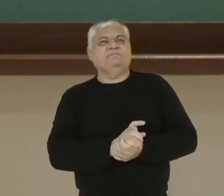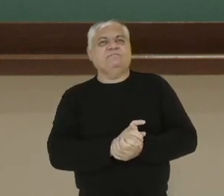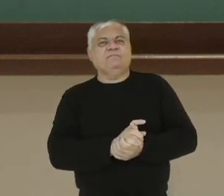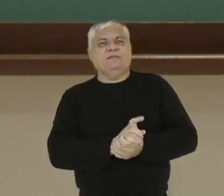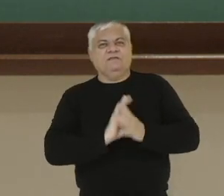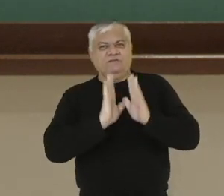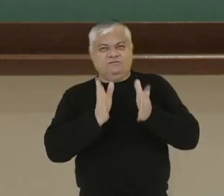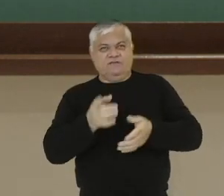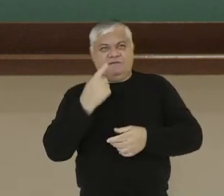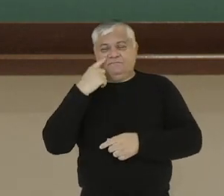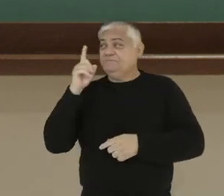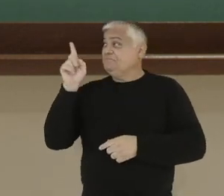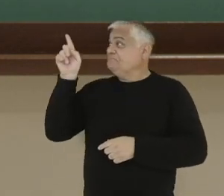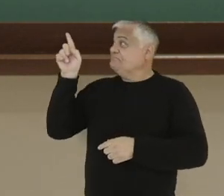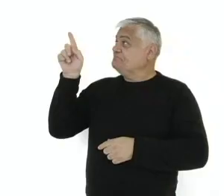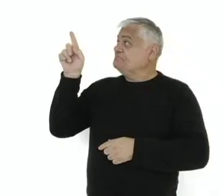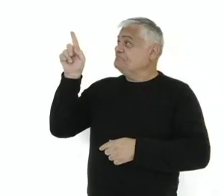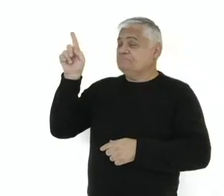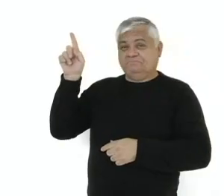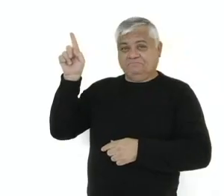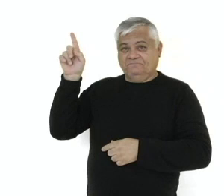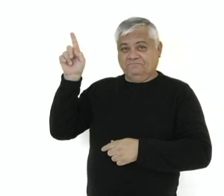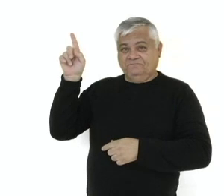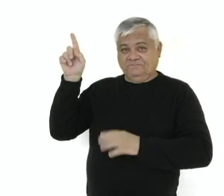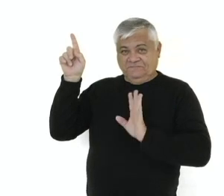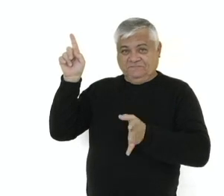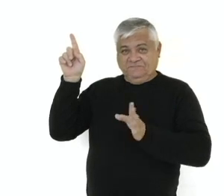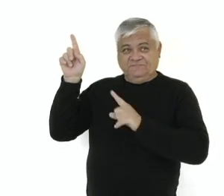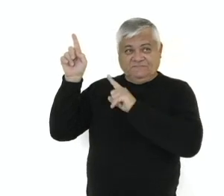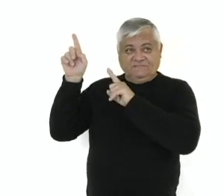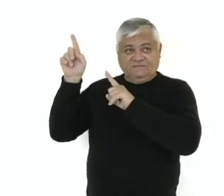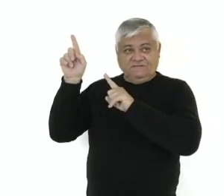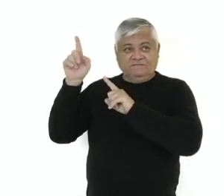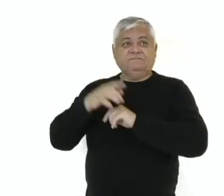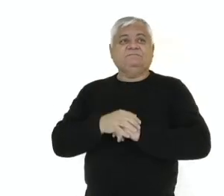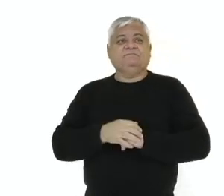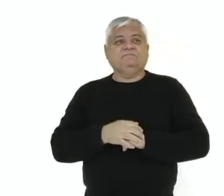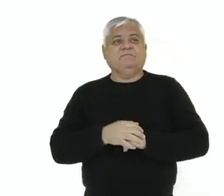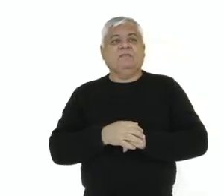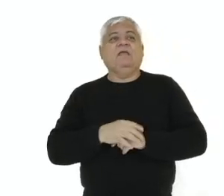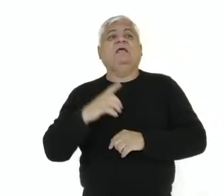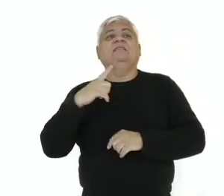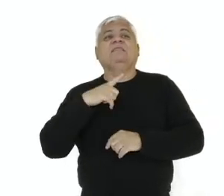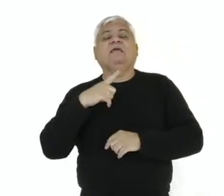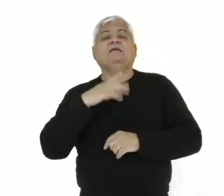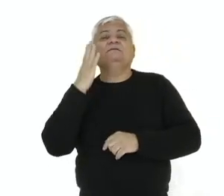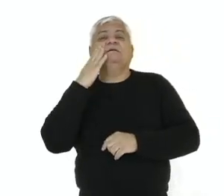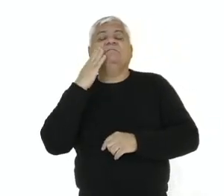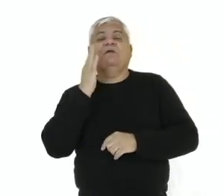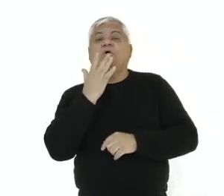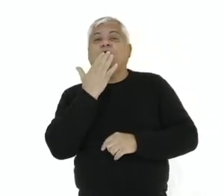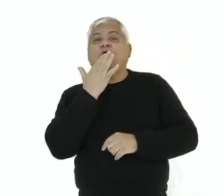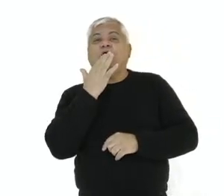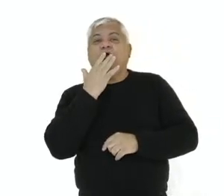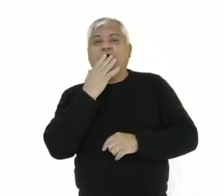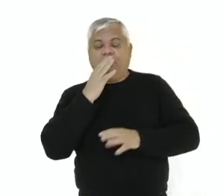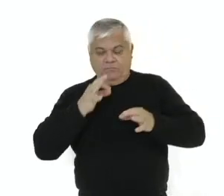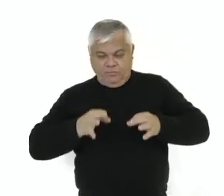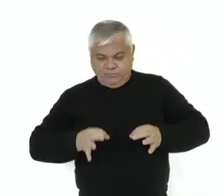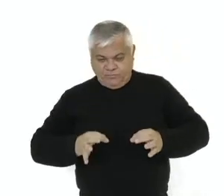Você já jogou esse jogo? Esse jogo aqui consiste do seguinte, né? Você tem aqui esse tabuleiro colorido,